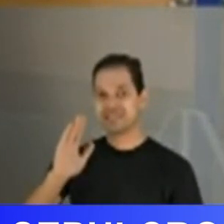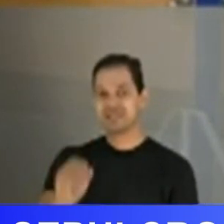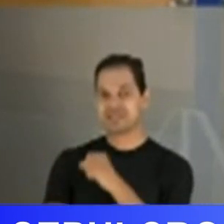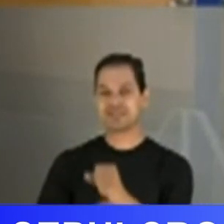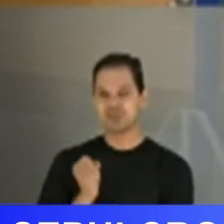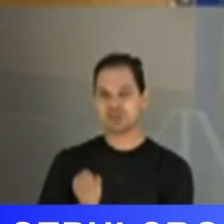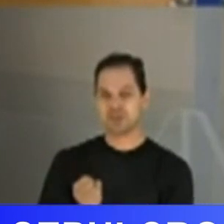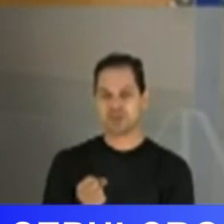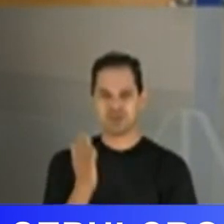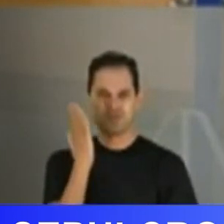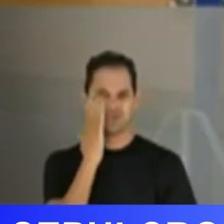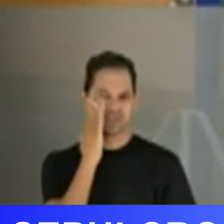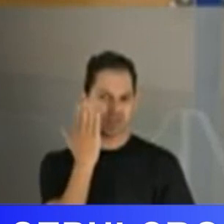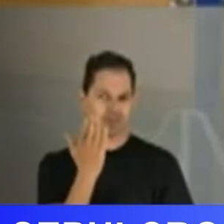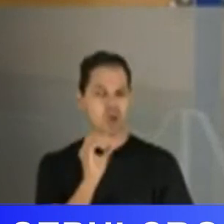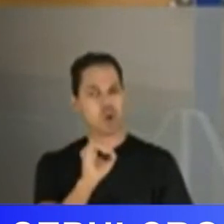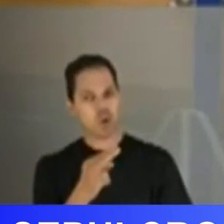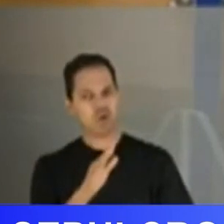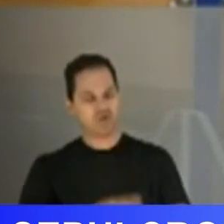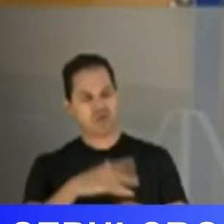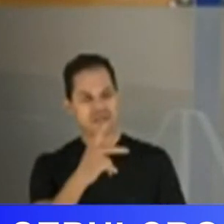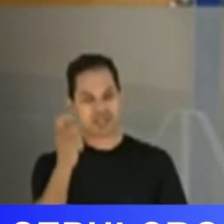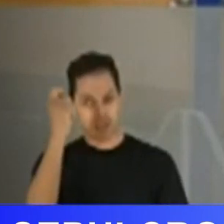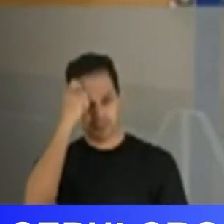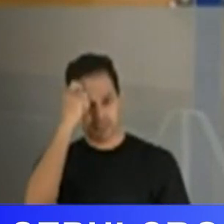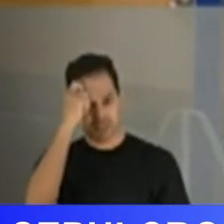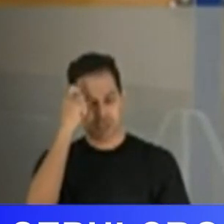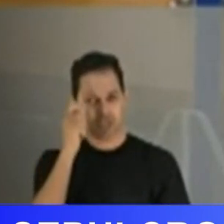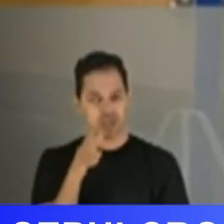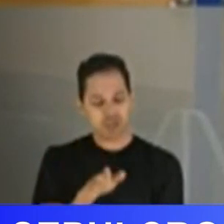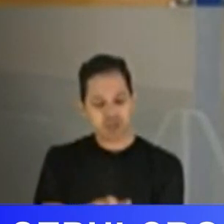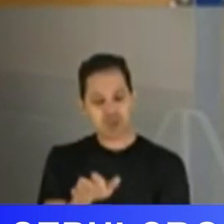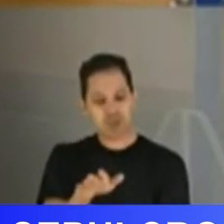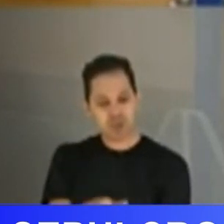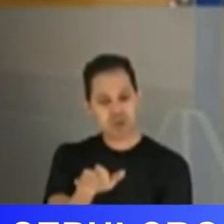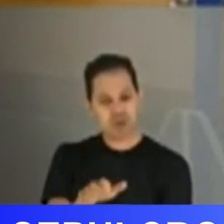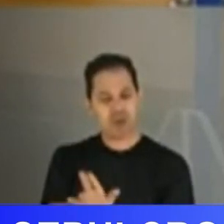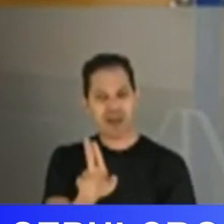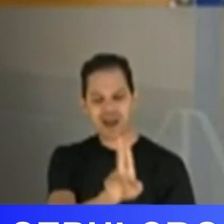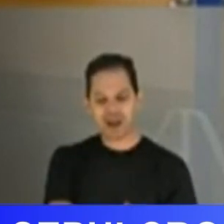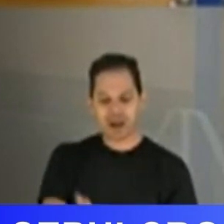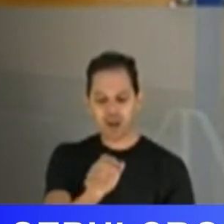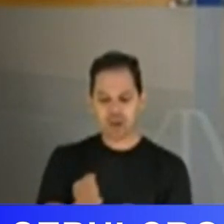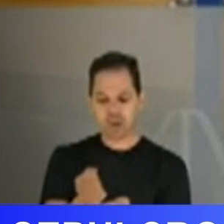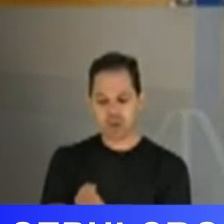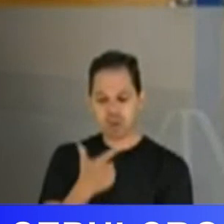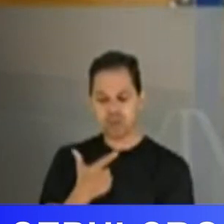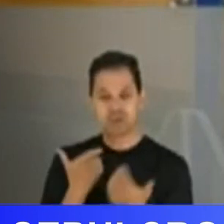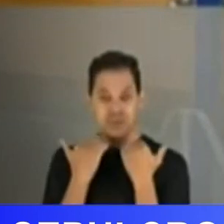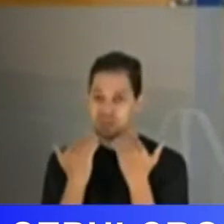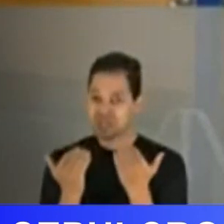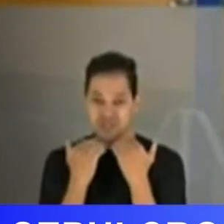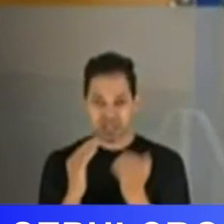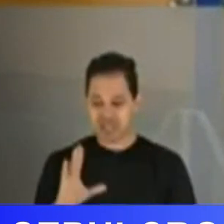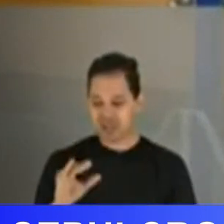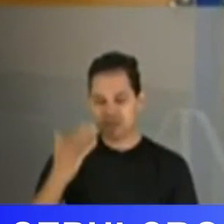O senhor tem noção, ou o senhor se arrepende das suas orientações em relação ao uso desse medicamento que não tem